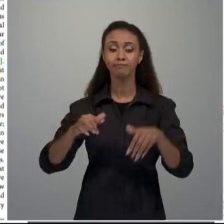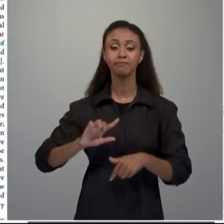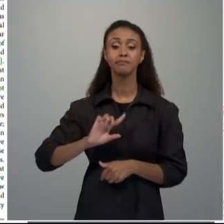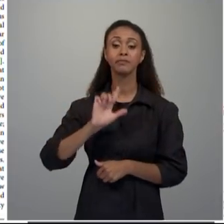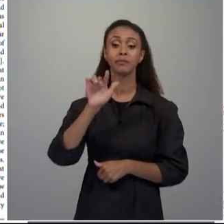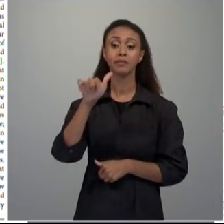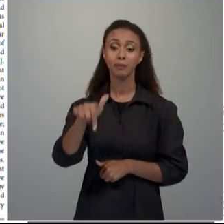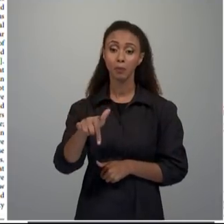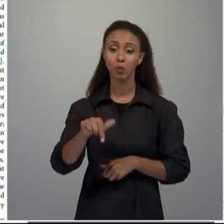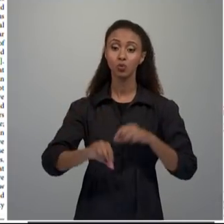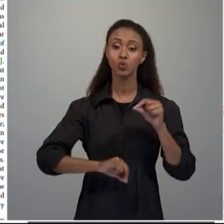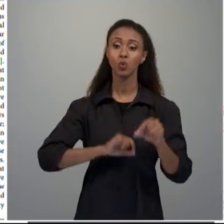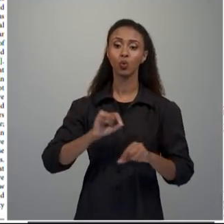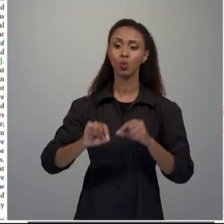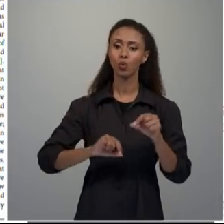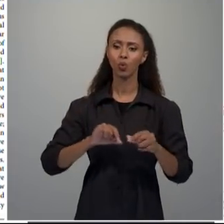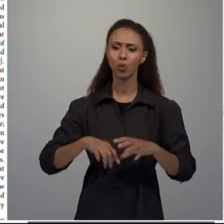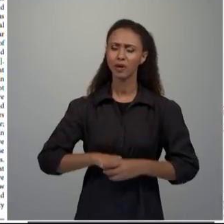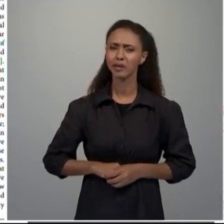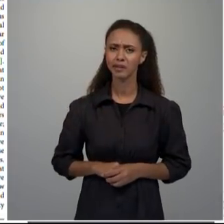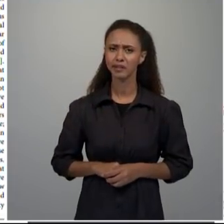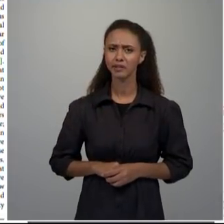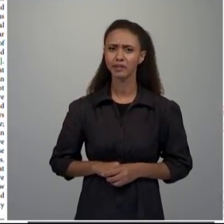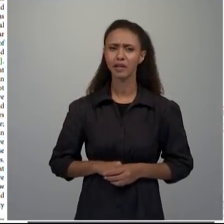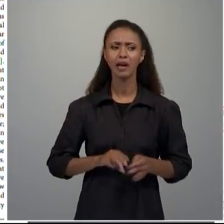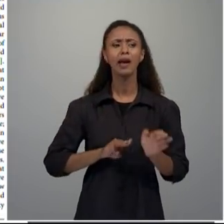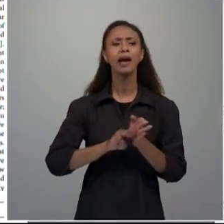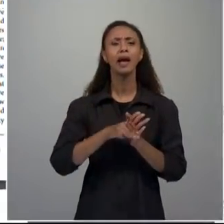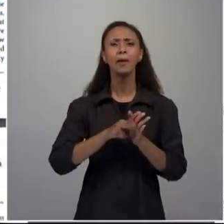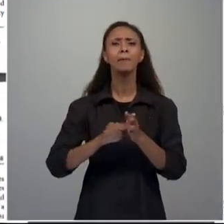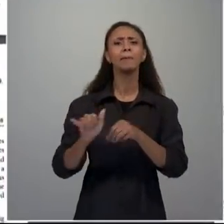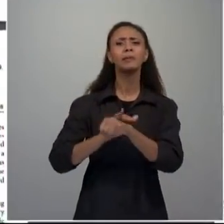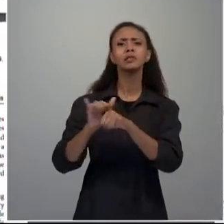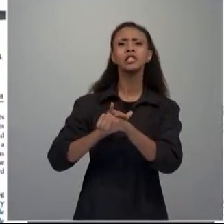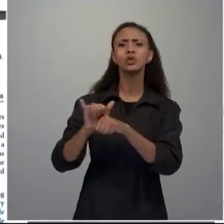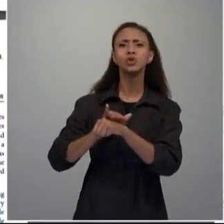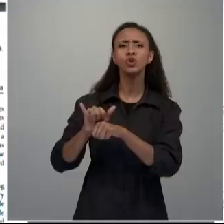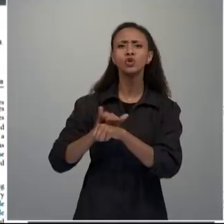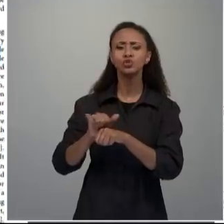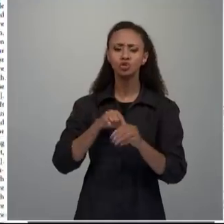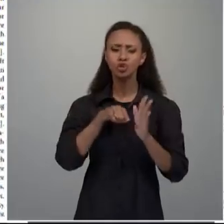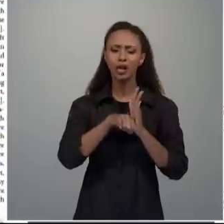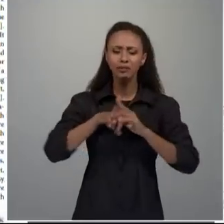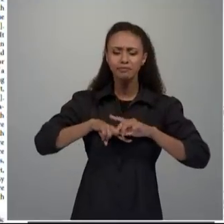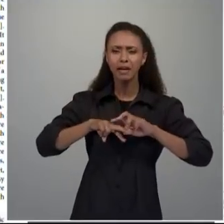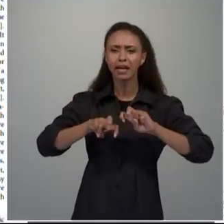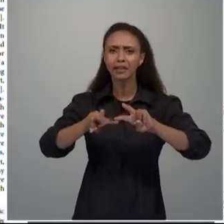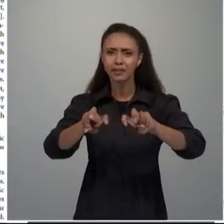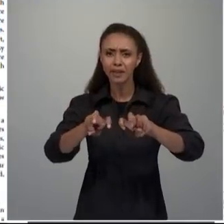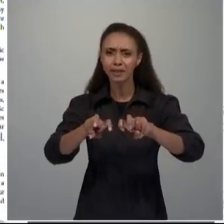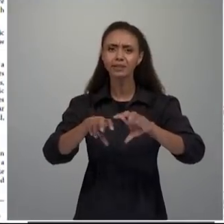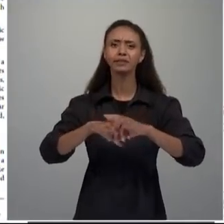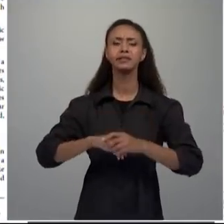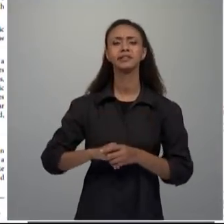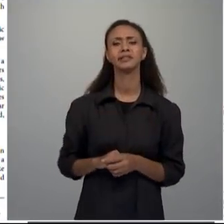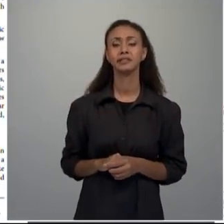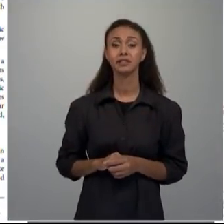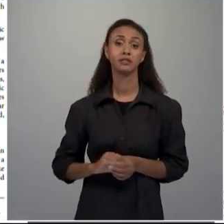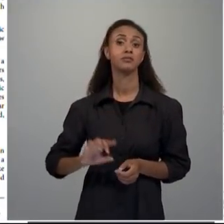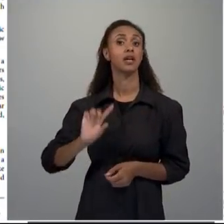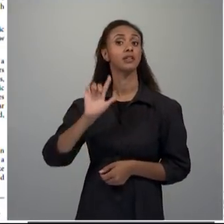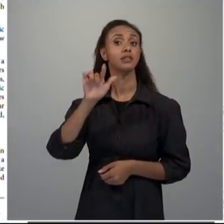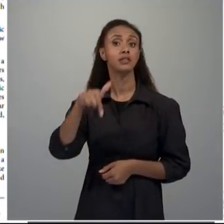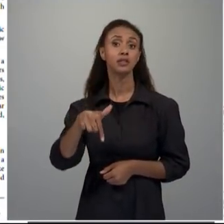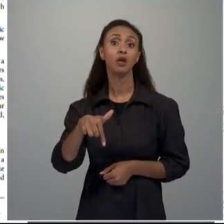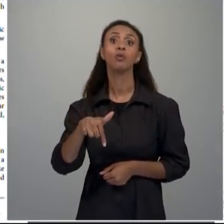normalmente qual é o método utilizado para fazer a análise aí a gente vem pra cá depois do método vai falar